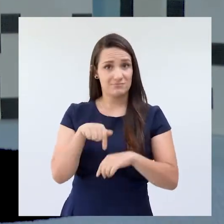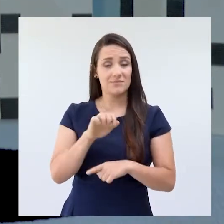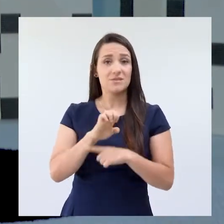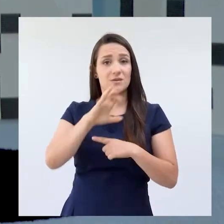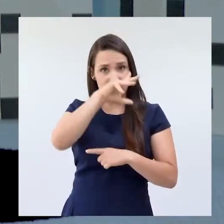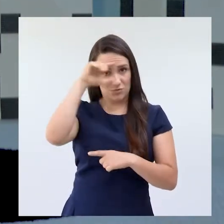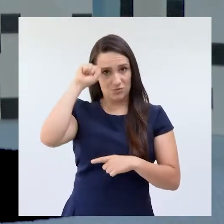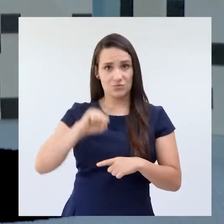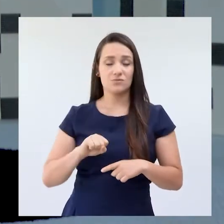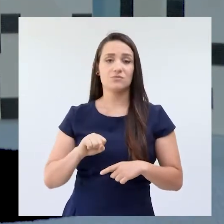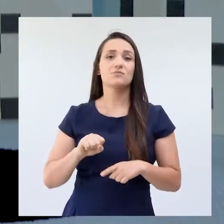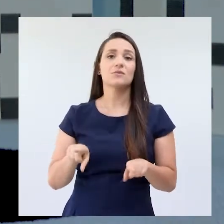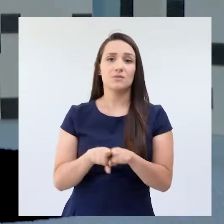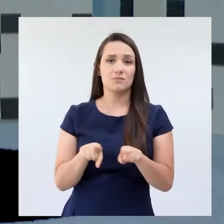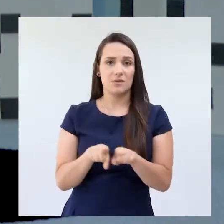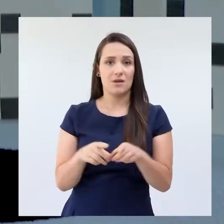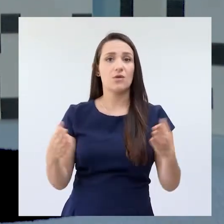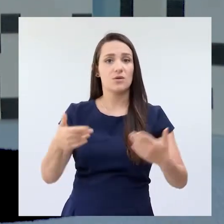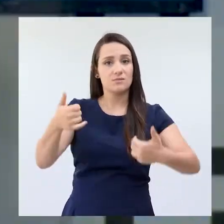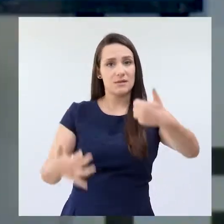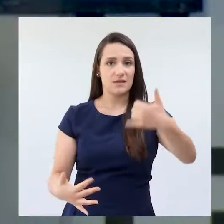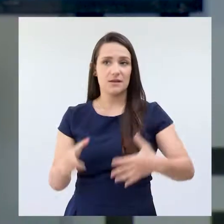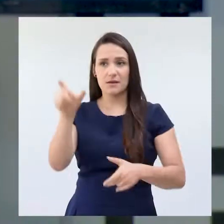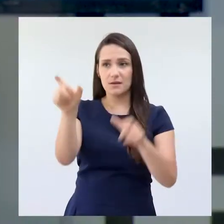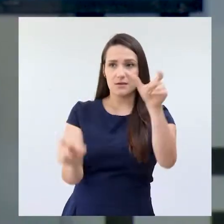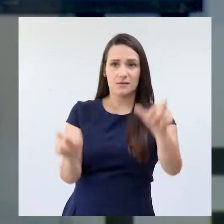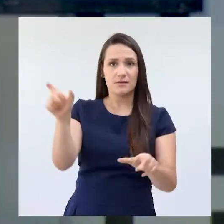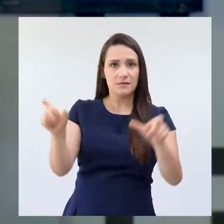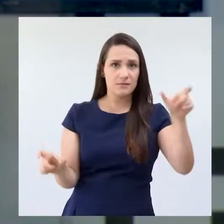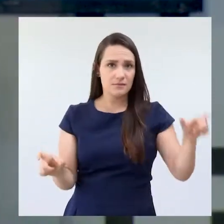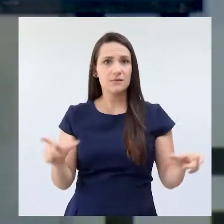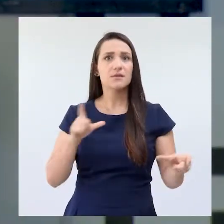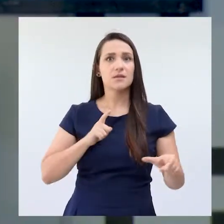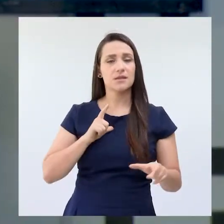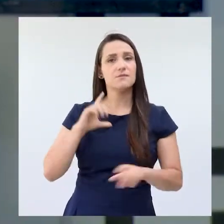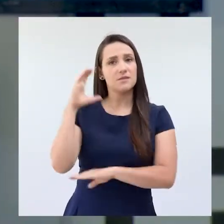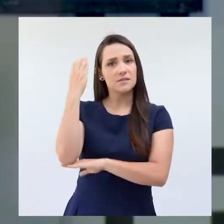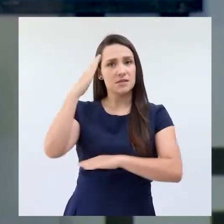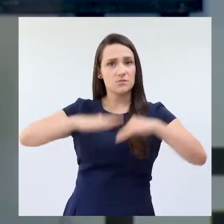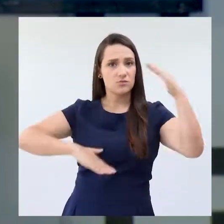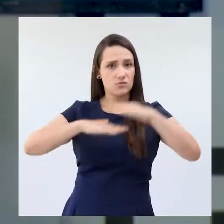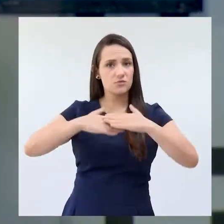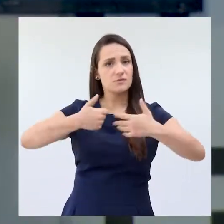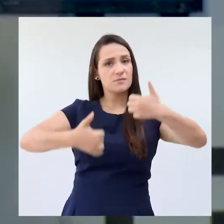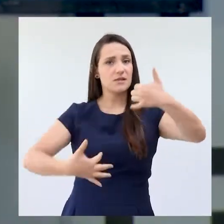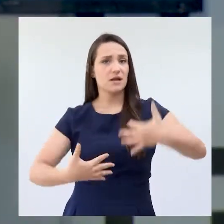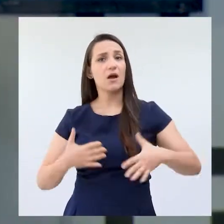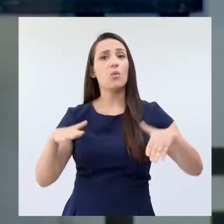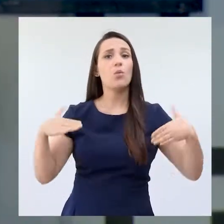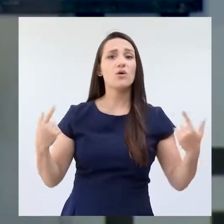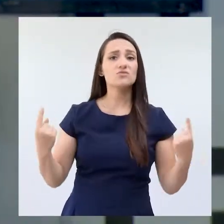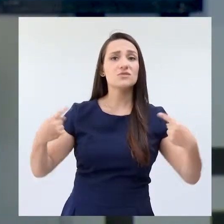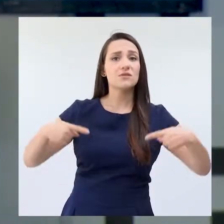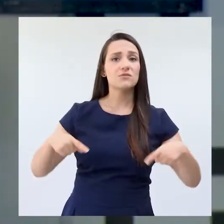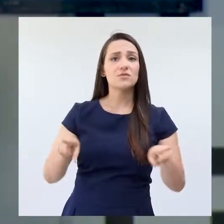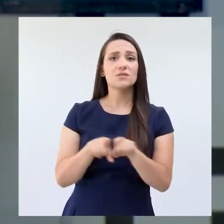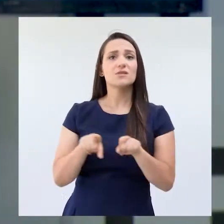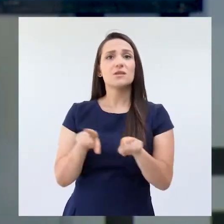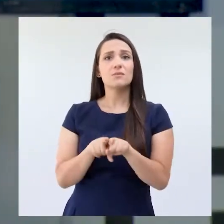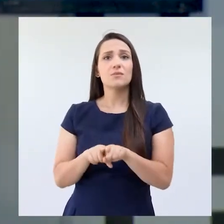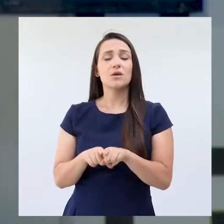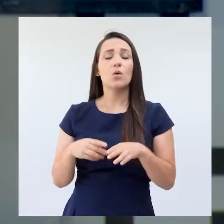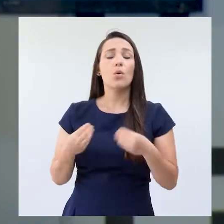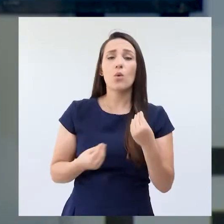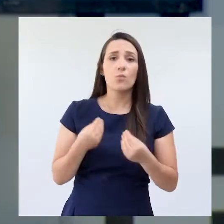emergência. Entre eles, Mato Grosso do Sul. Para falar sobre o assunto, especialistas estiveram no programa e puderam explicar